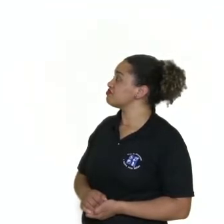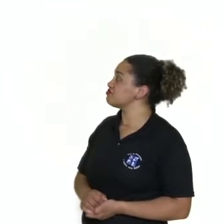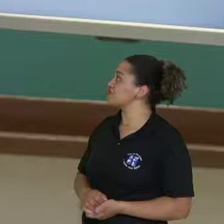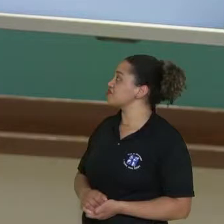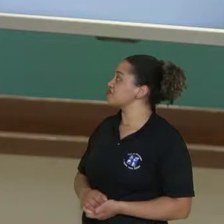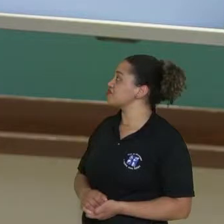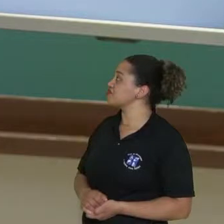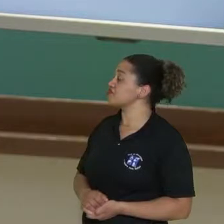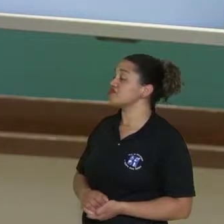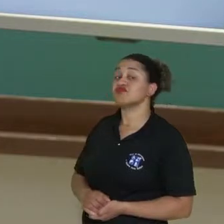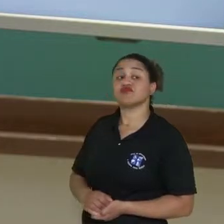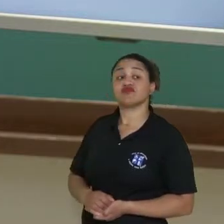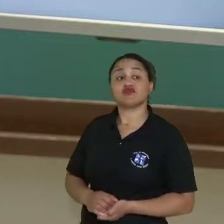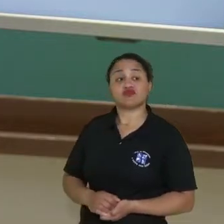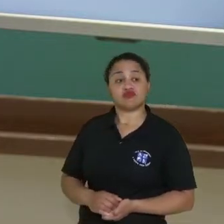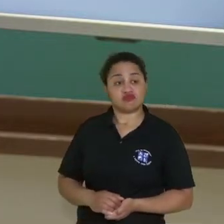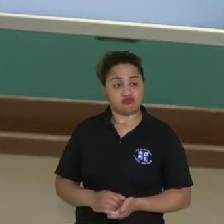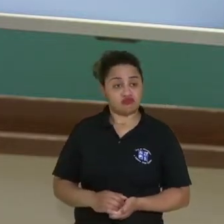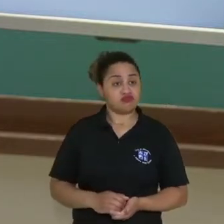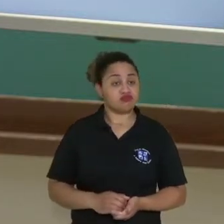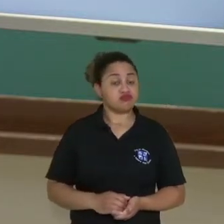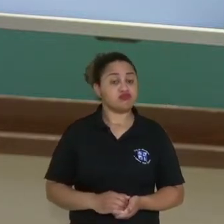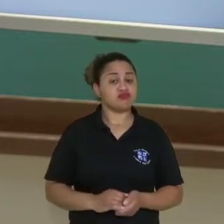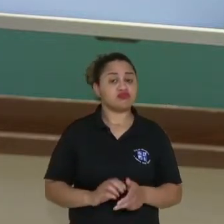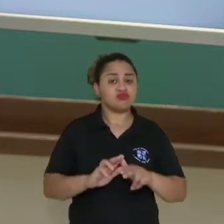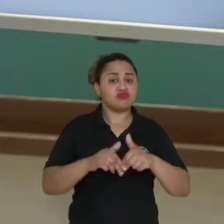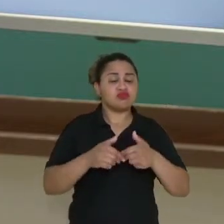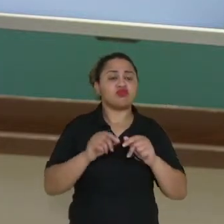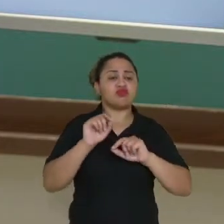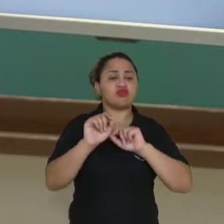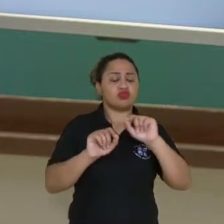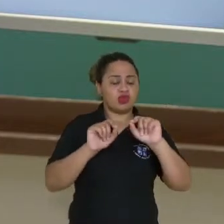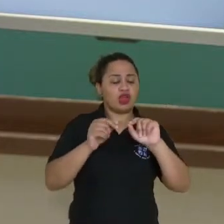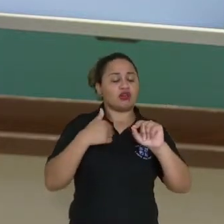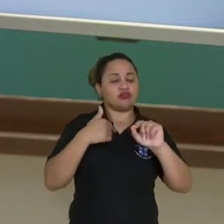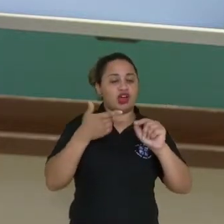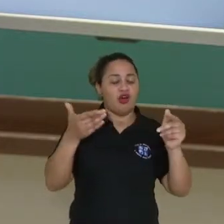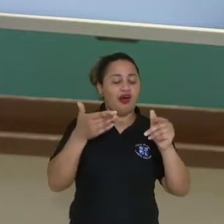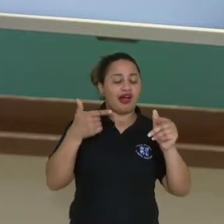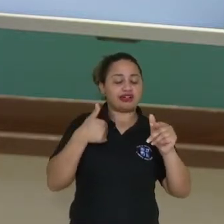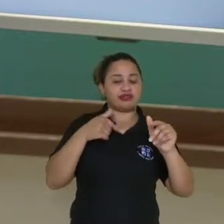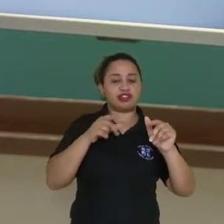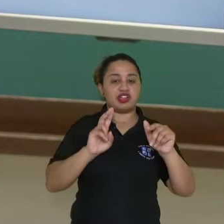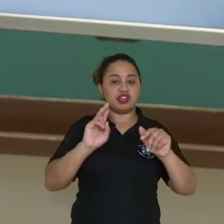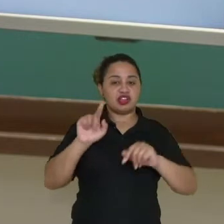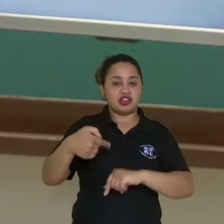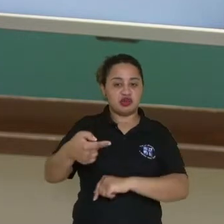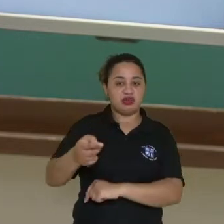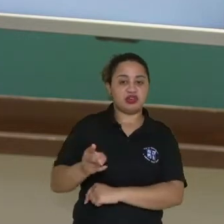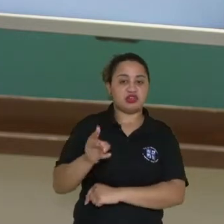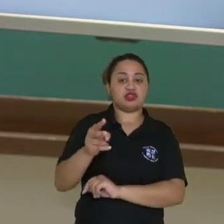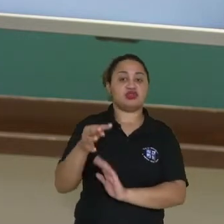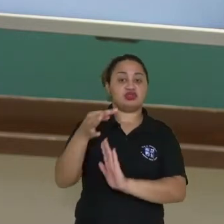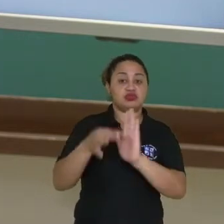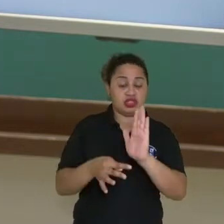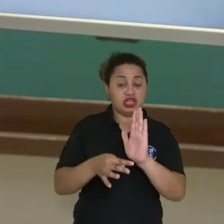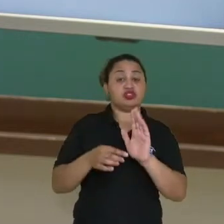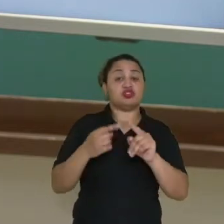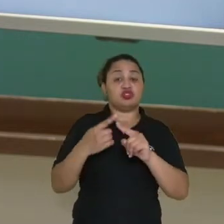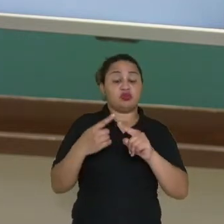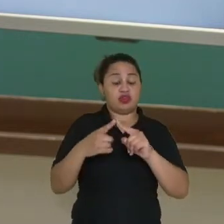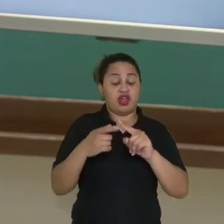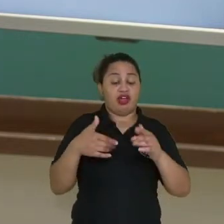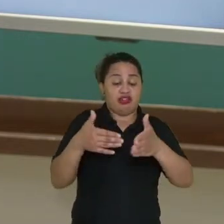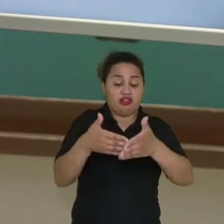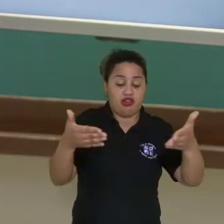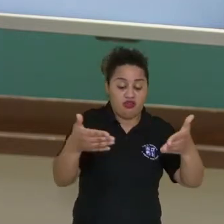o texto vai continuar na sequência, porque a gente já vai fazer uma interrupção aqui para, de posse dessas informações, analisar o texto